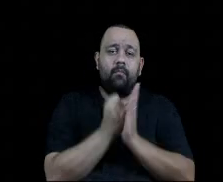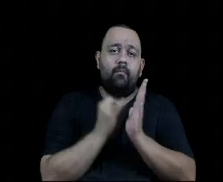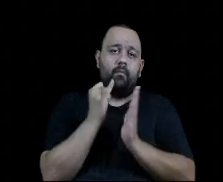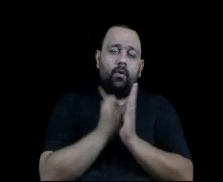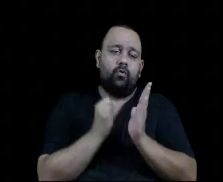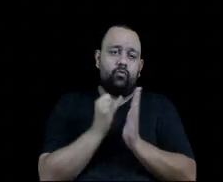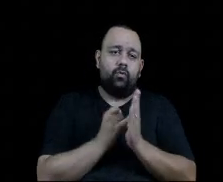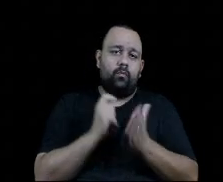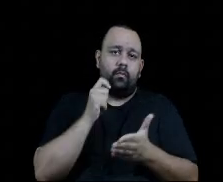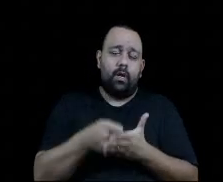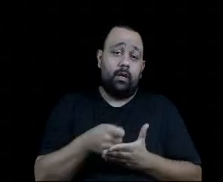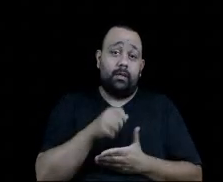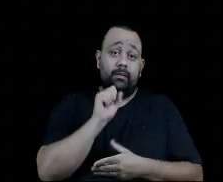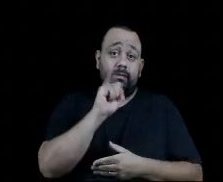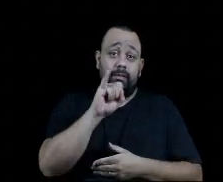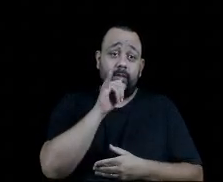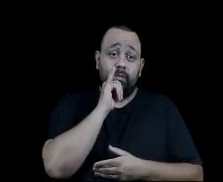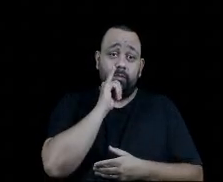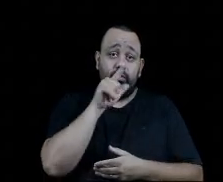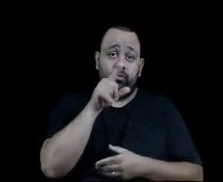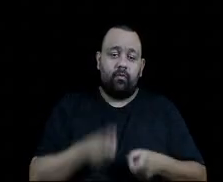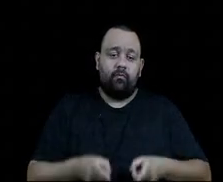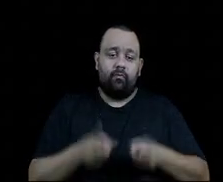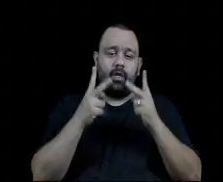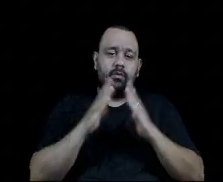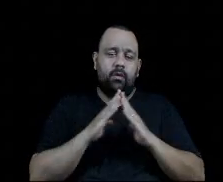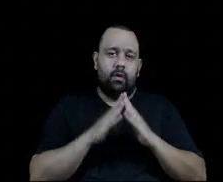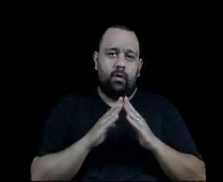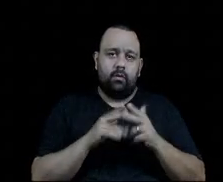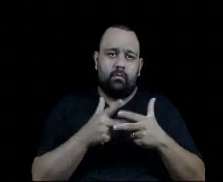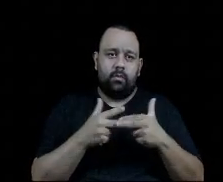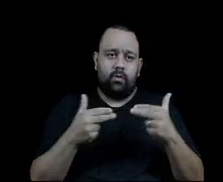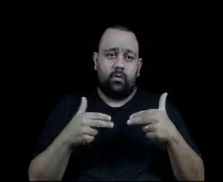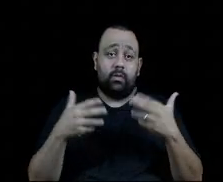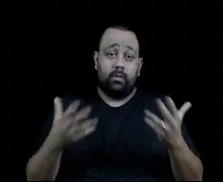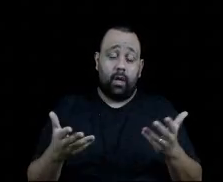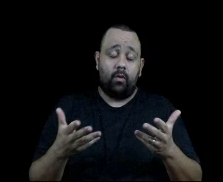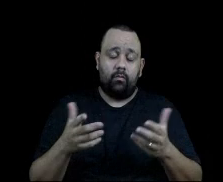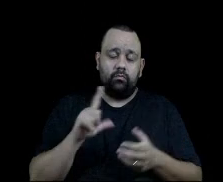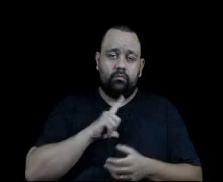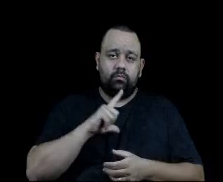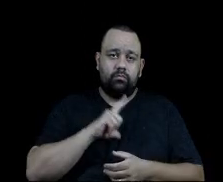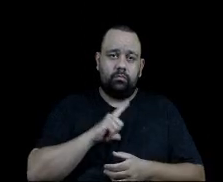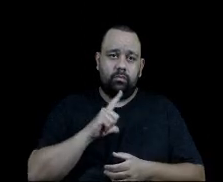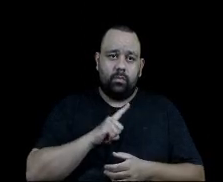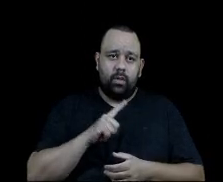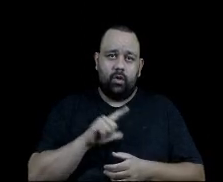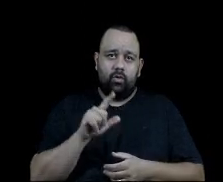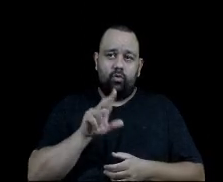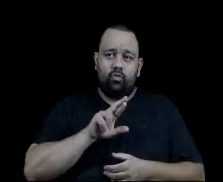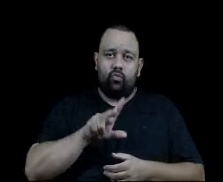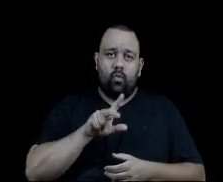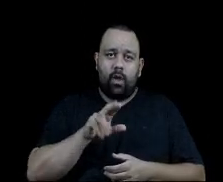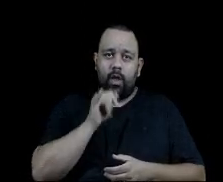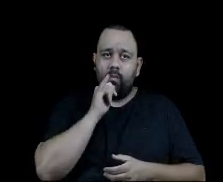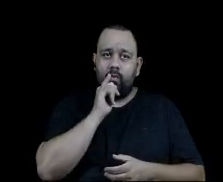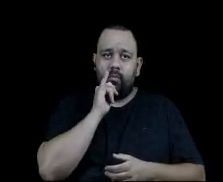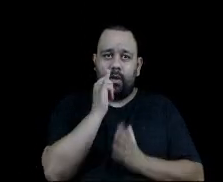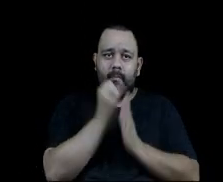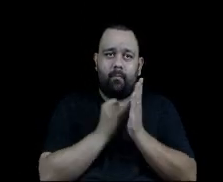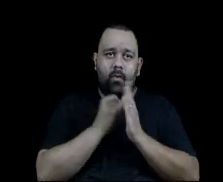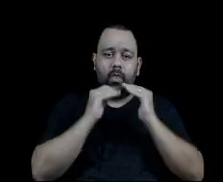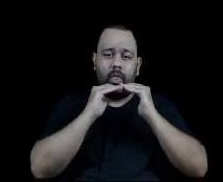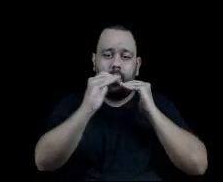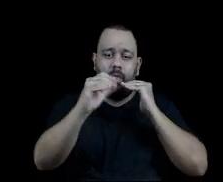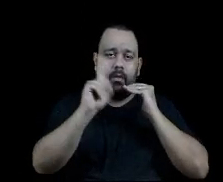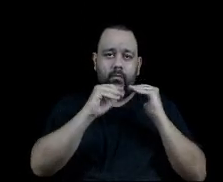ITBI é o imposto que se paga quando você vende um imóvel. Então, ele não